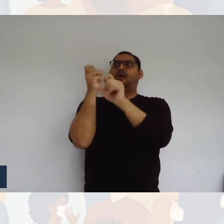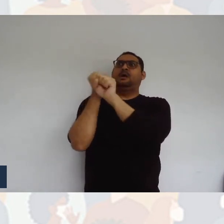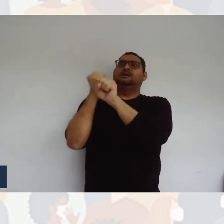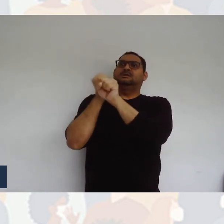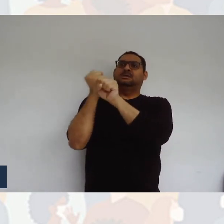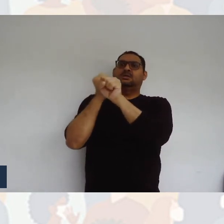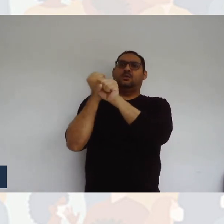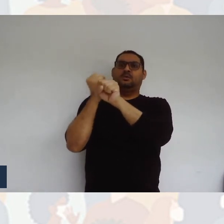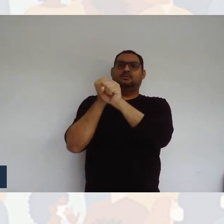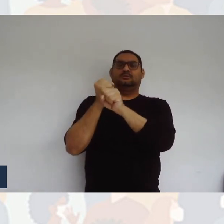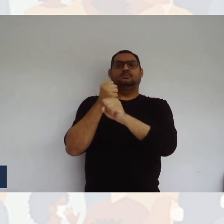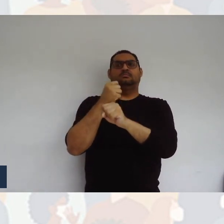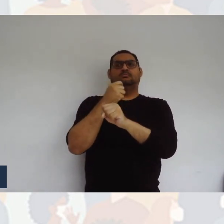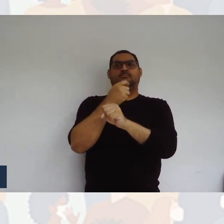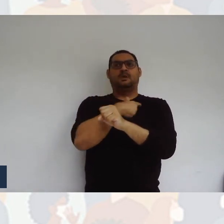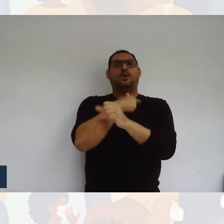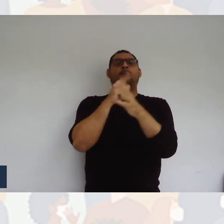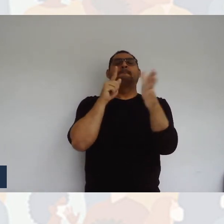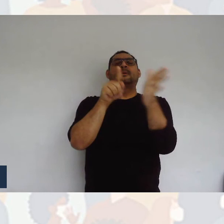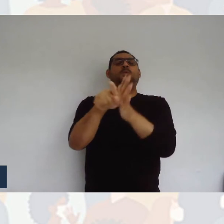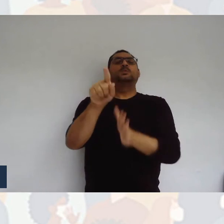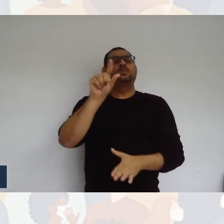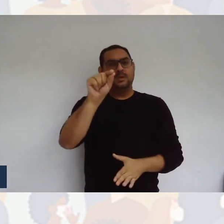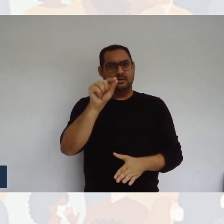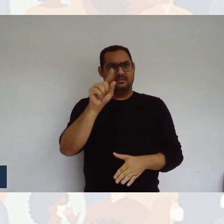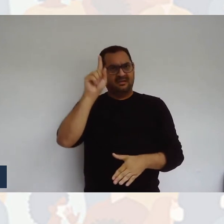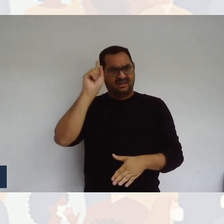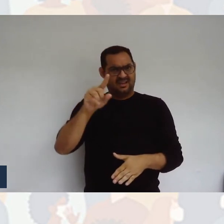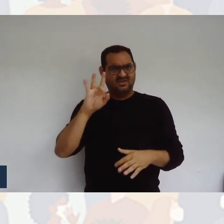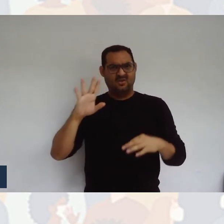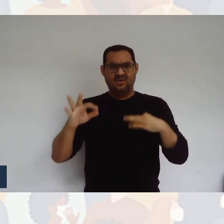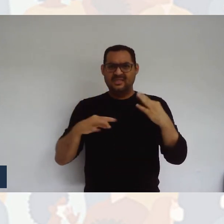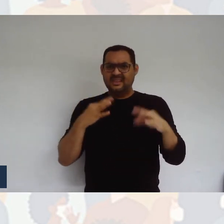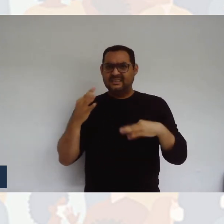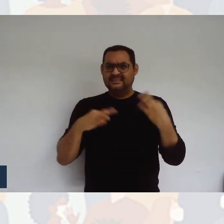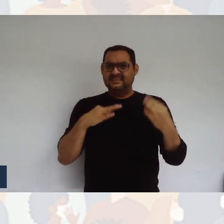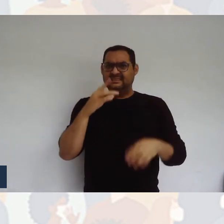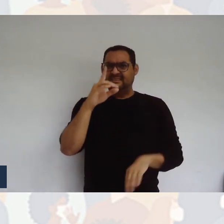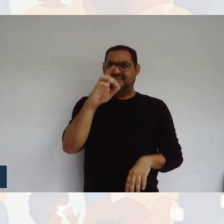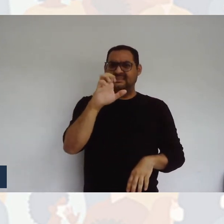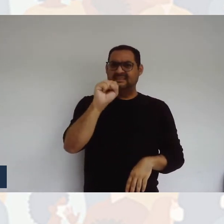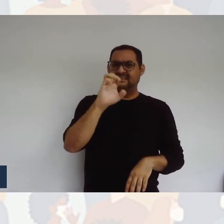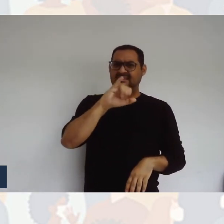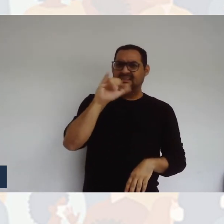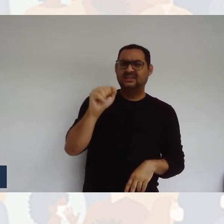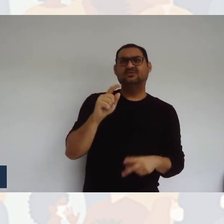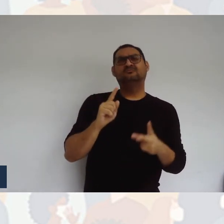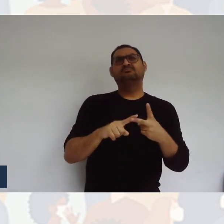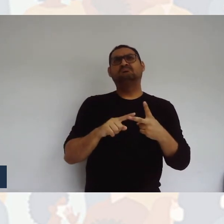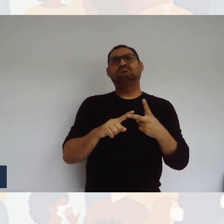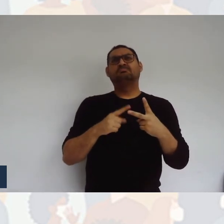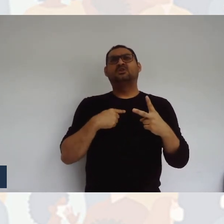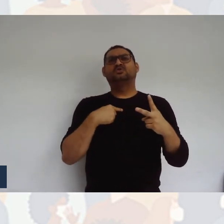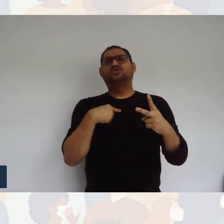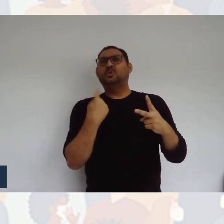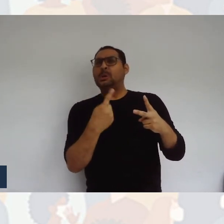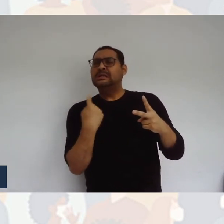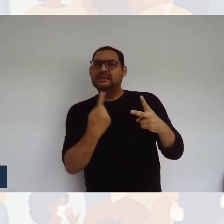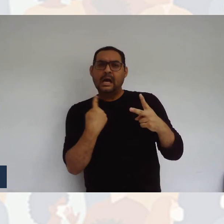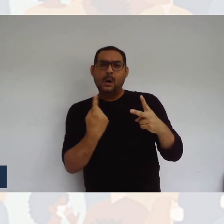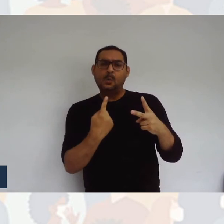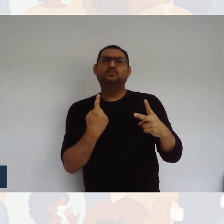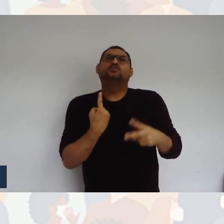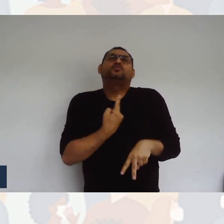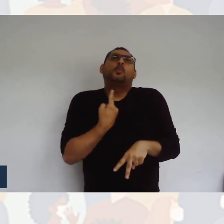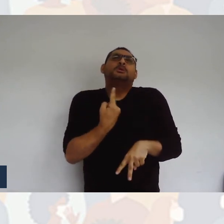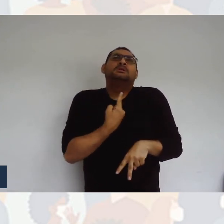A questão seria só o desejo, só a solidão, que nos levaria